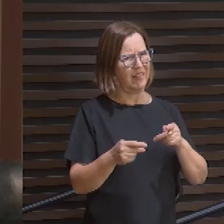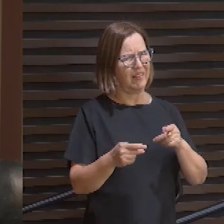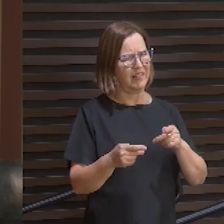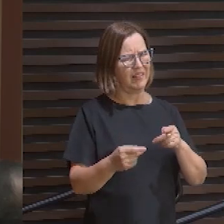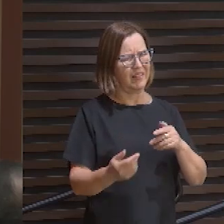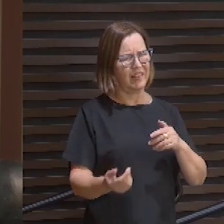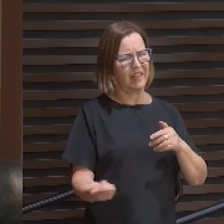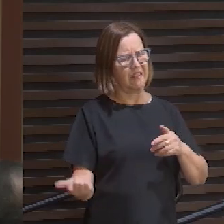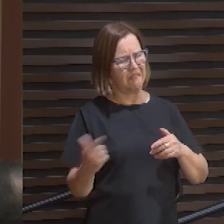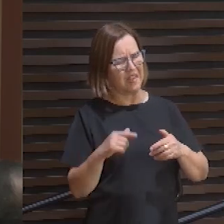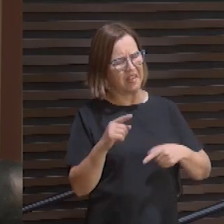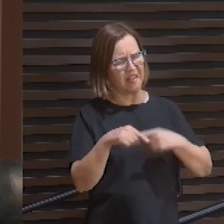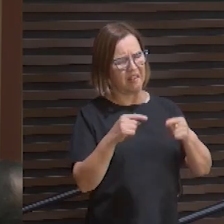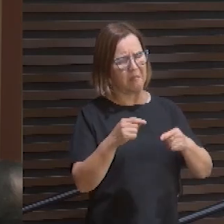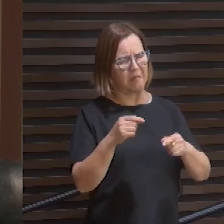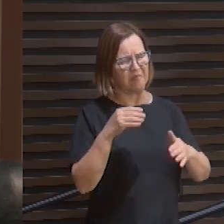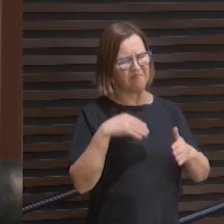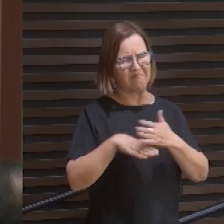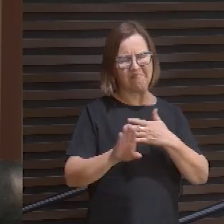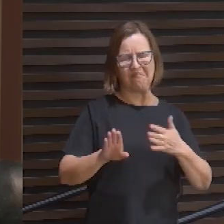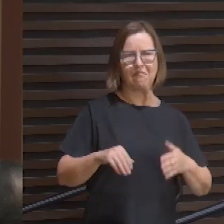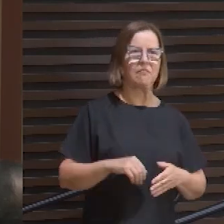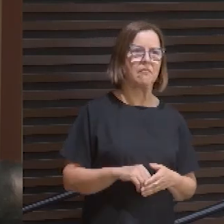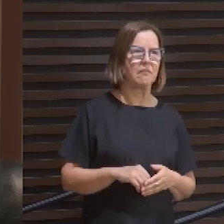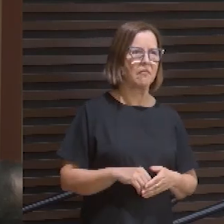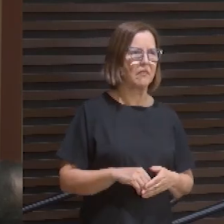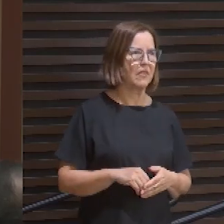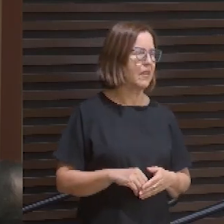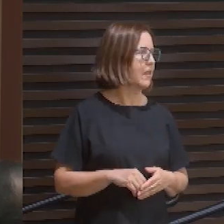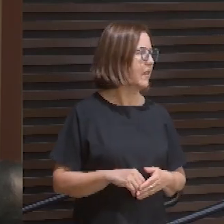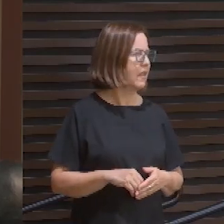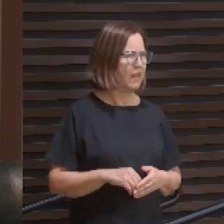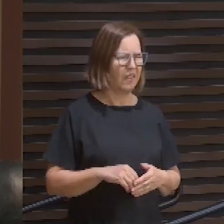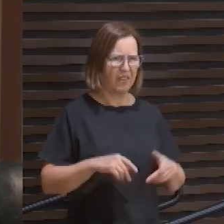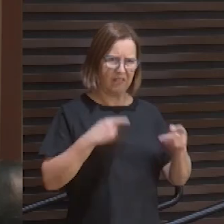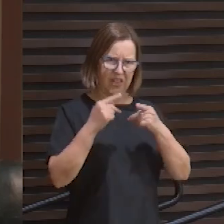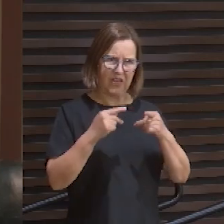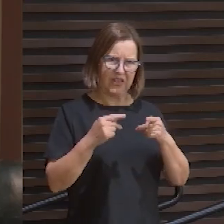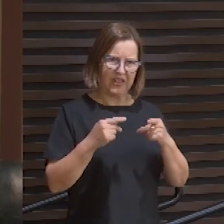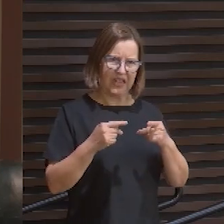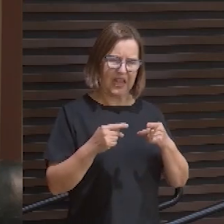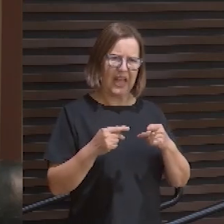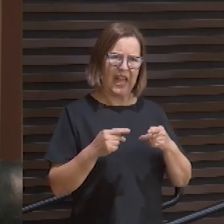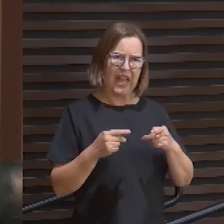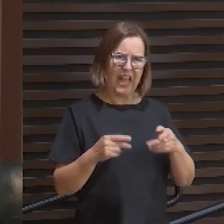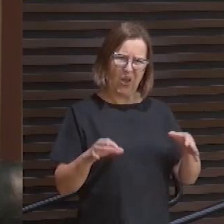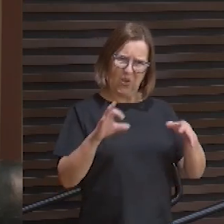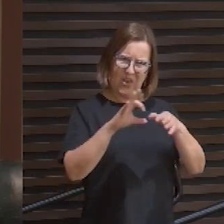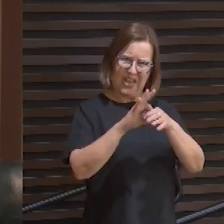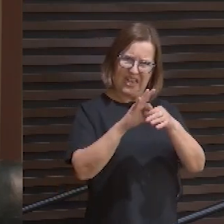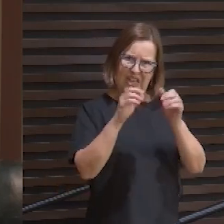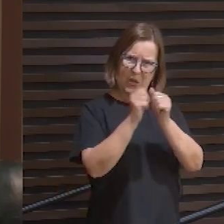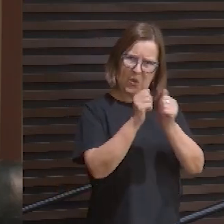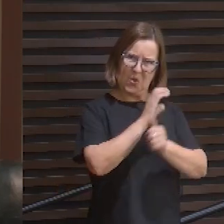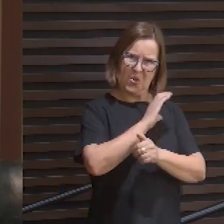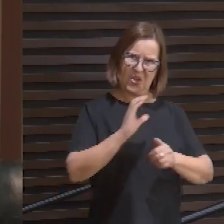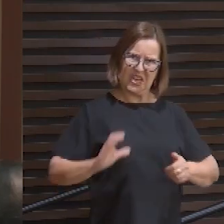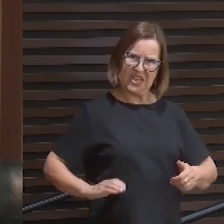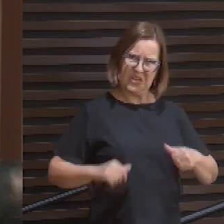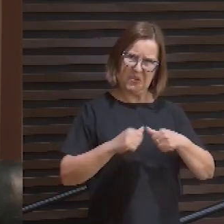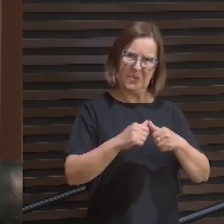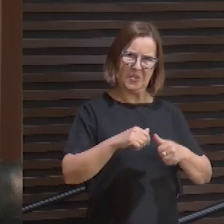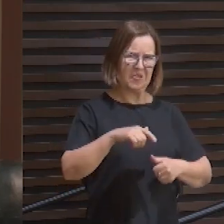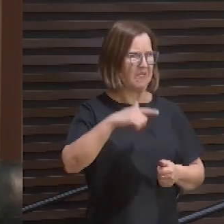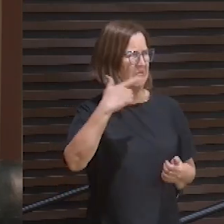embora. Dizendo, esse negócio de união com Cristo, isso não existe.